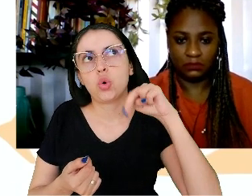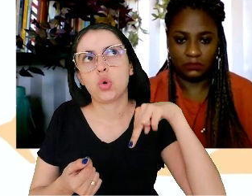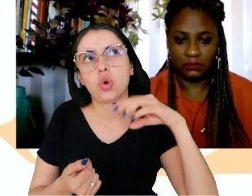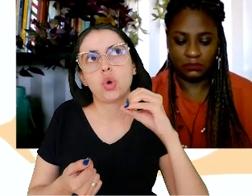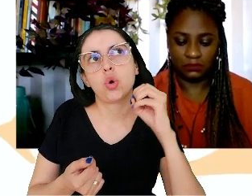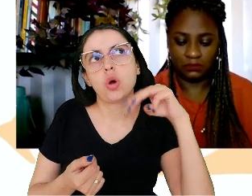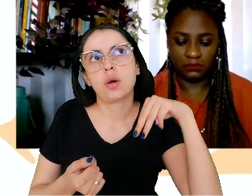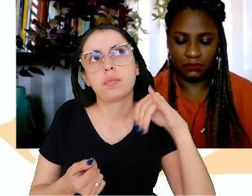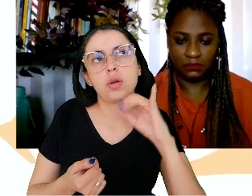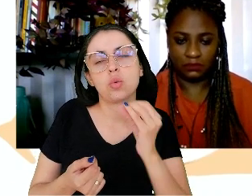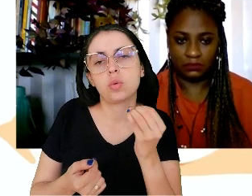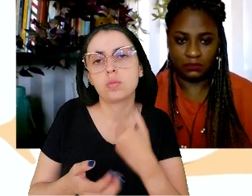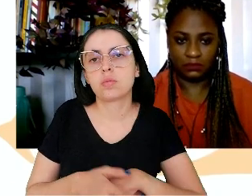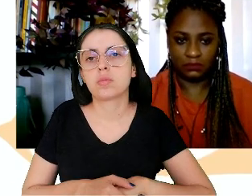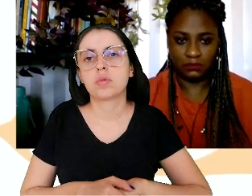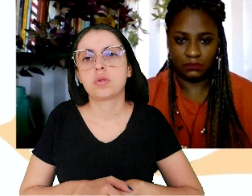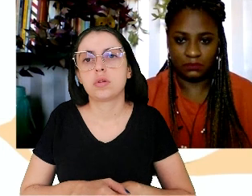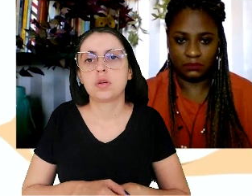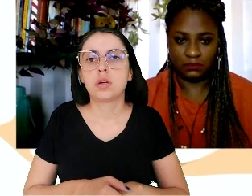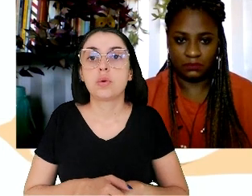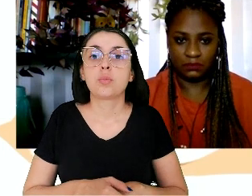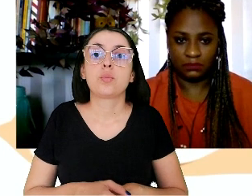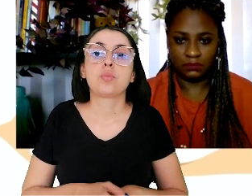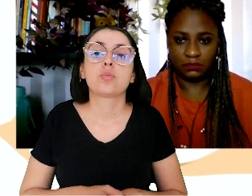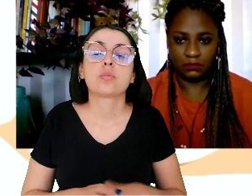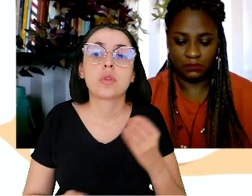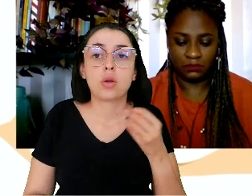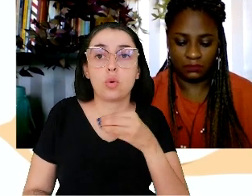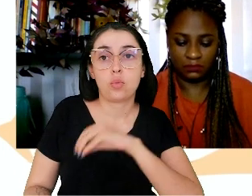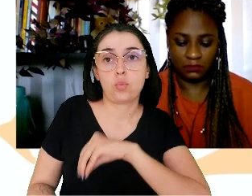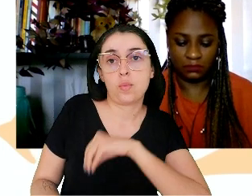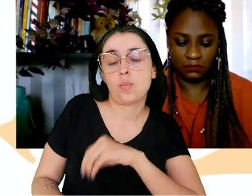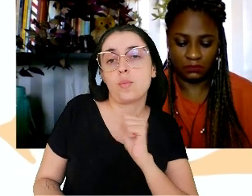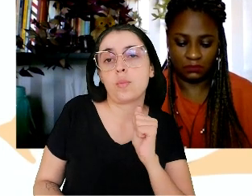gente convencionou do auxílio emergencial,